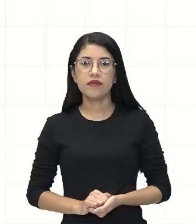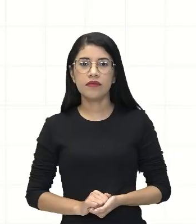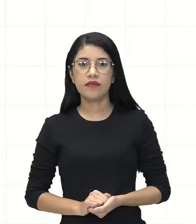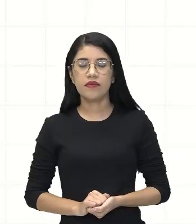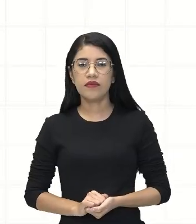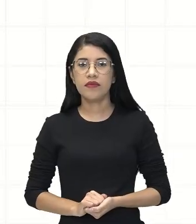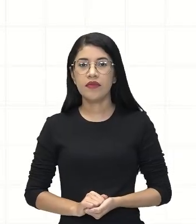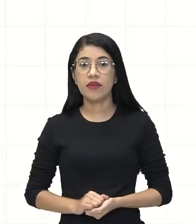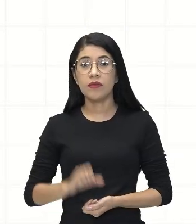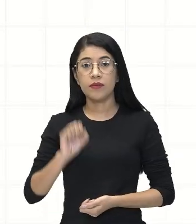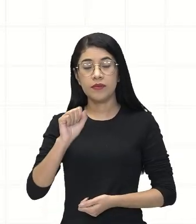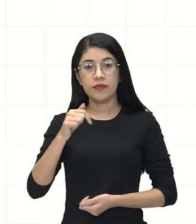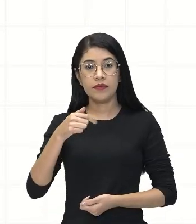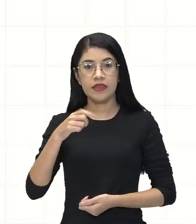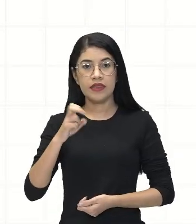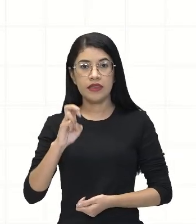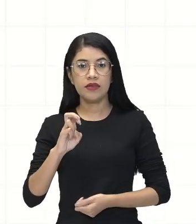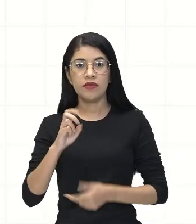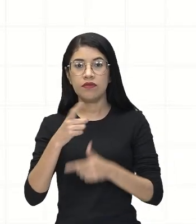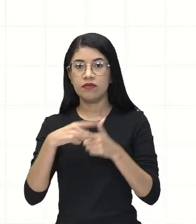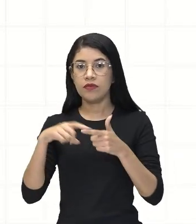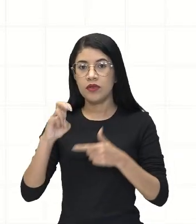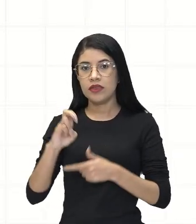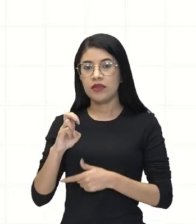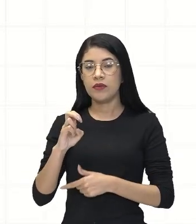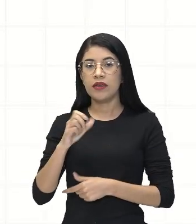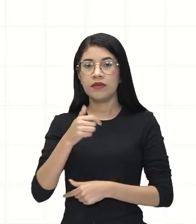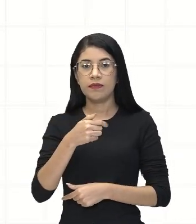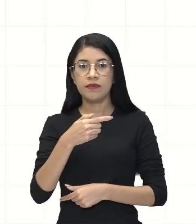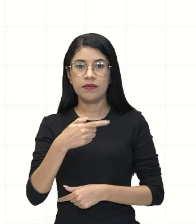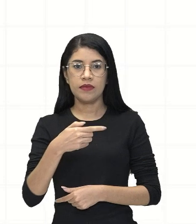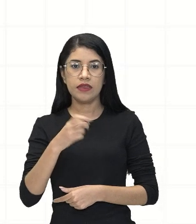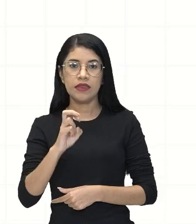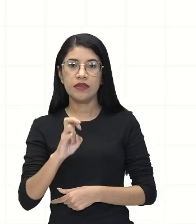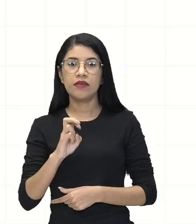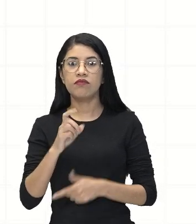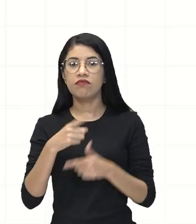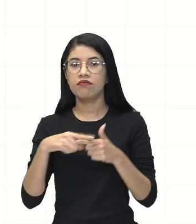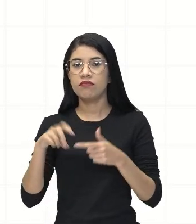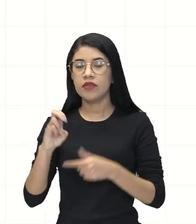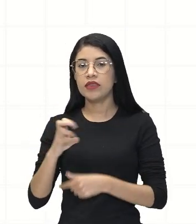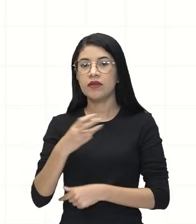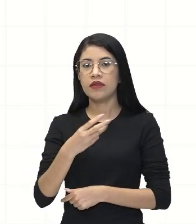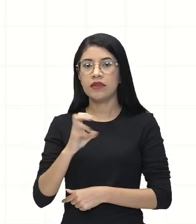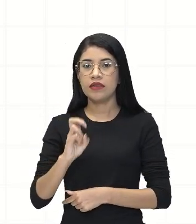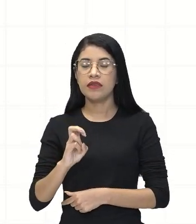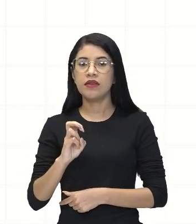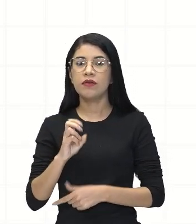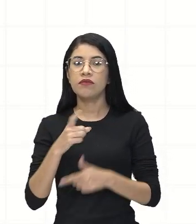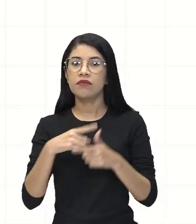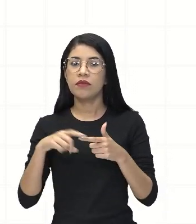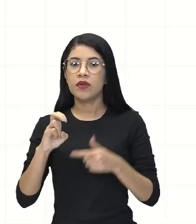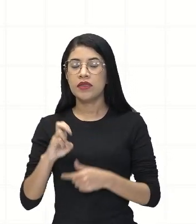175, dividindo por 5 de novo, 35, dividido por 5 de novo, 7. 7 eu não posso por 5, então vai ser pelo próprio